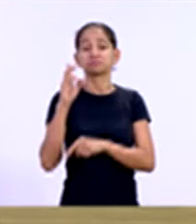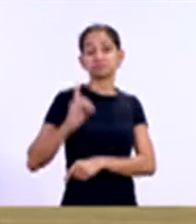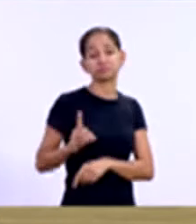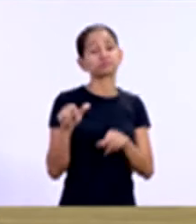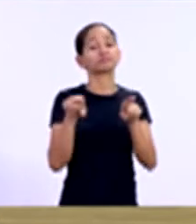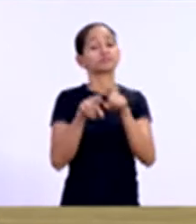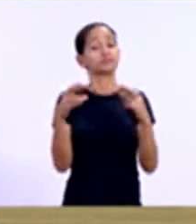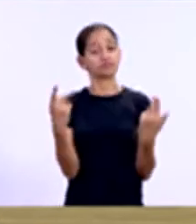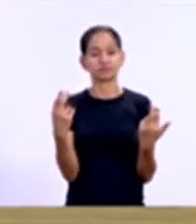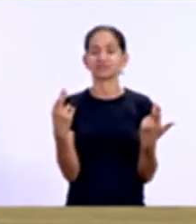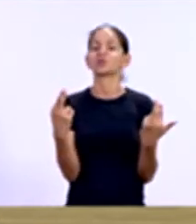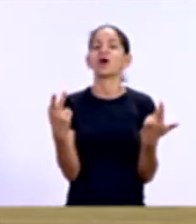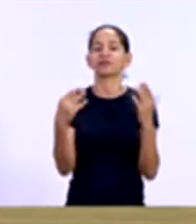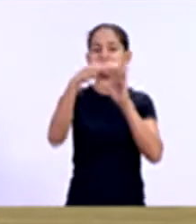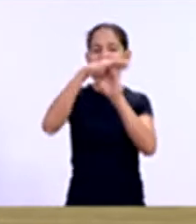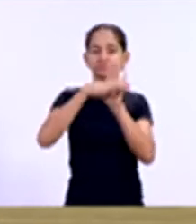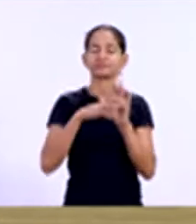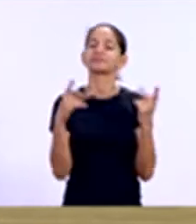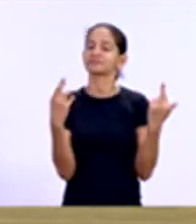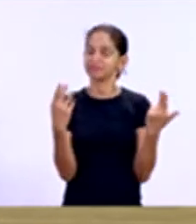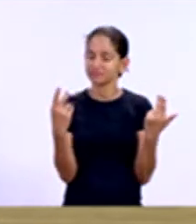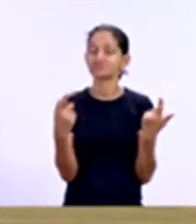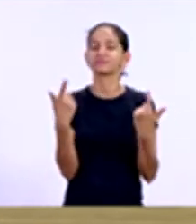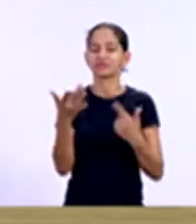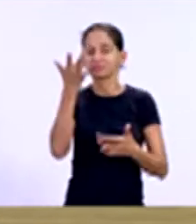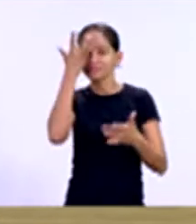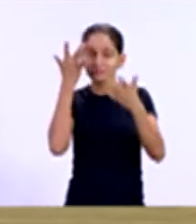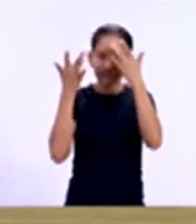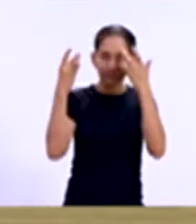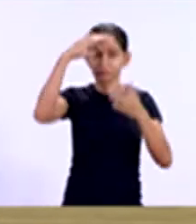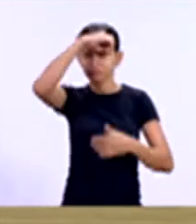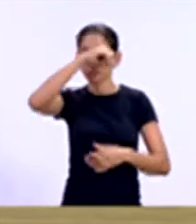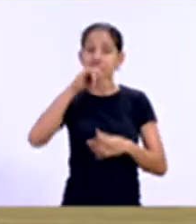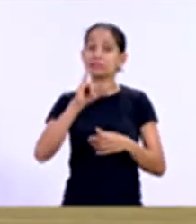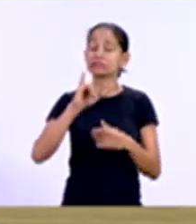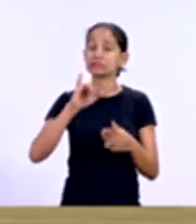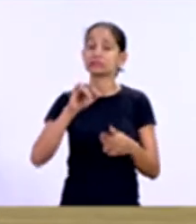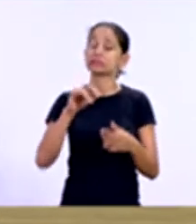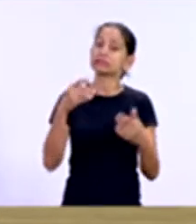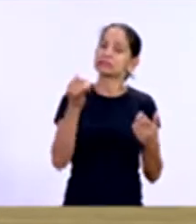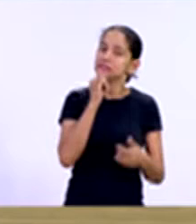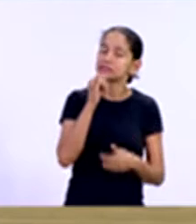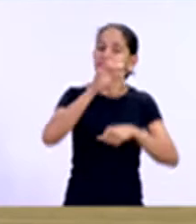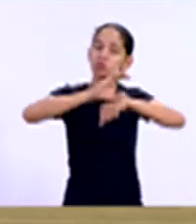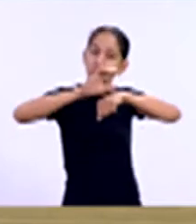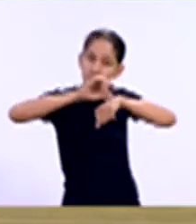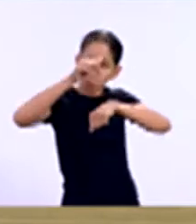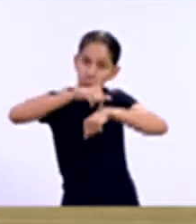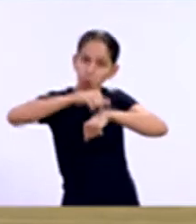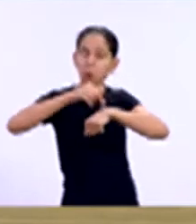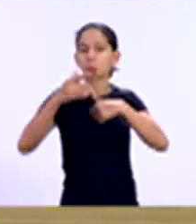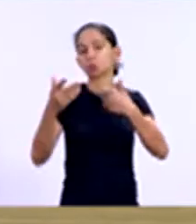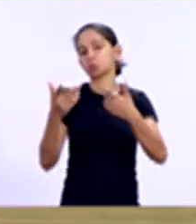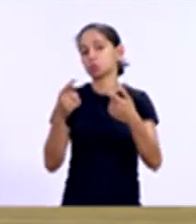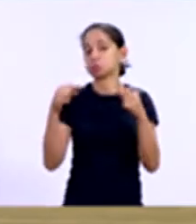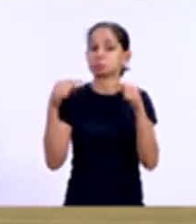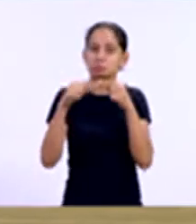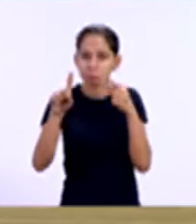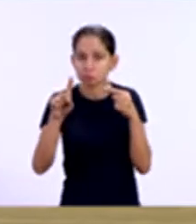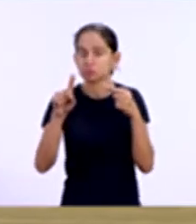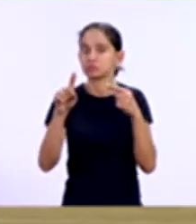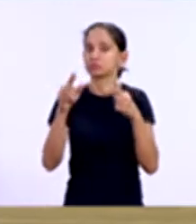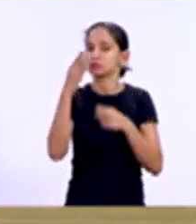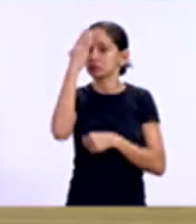saber, né, esses direitos, esses deveres, e que aí, se alguma coisa do curso não sair de acordo com o que você